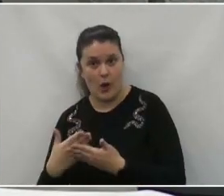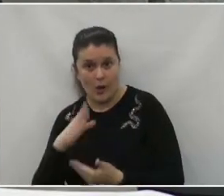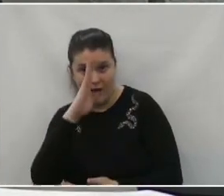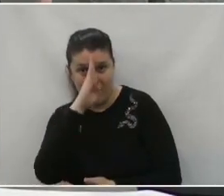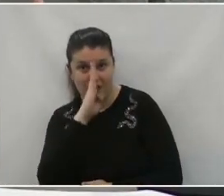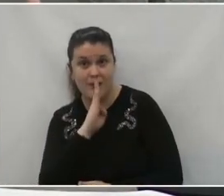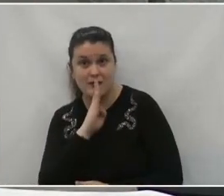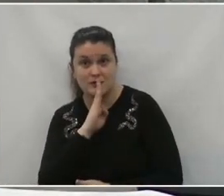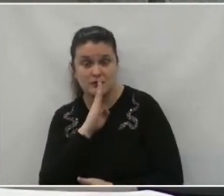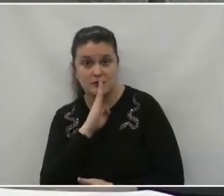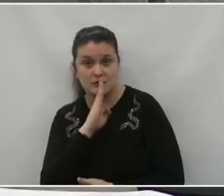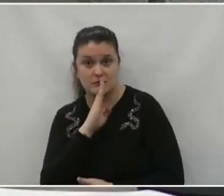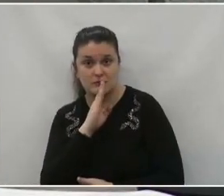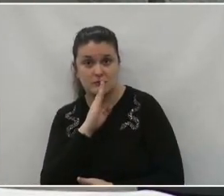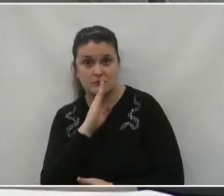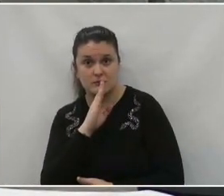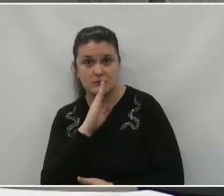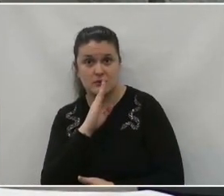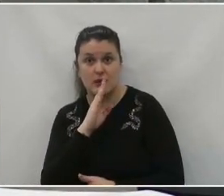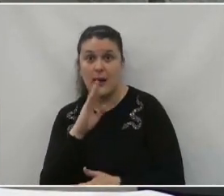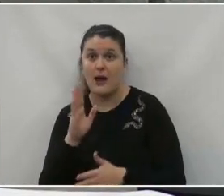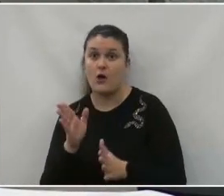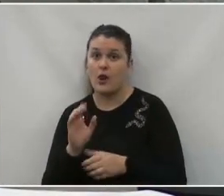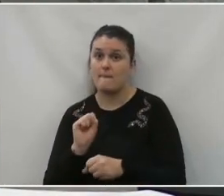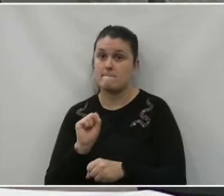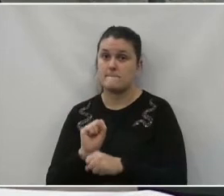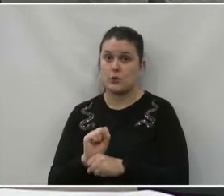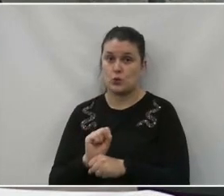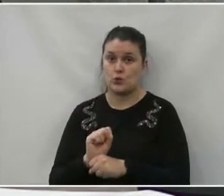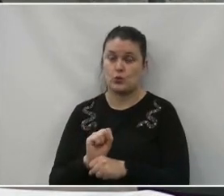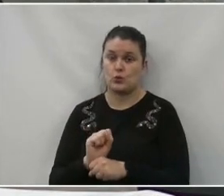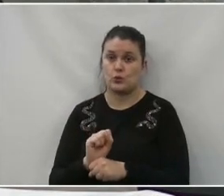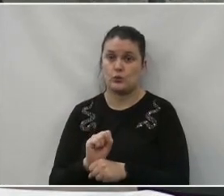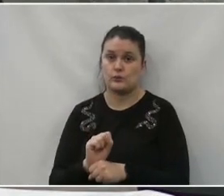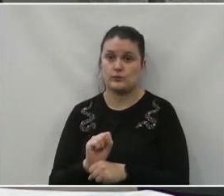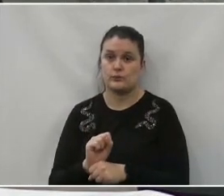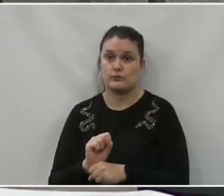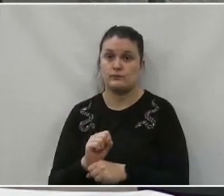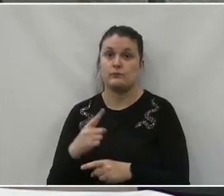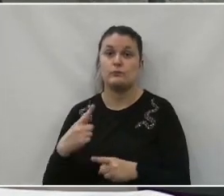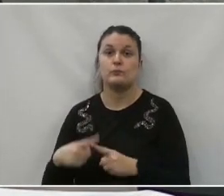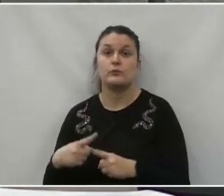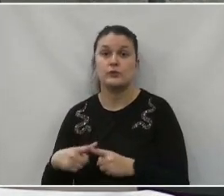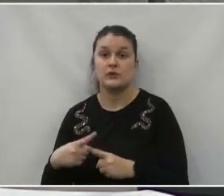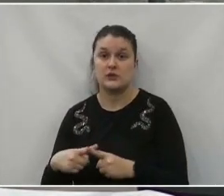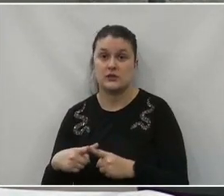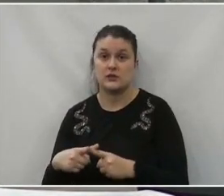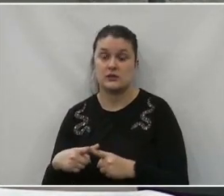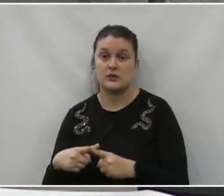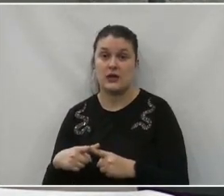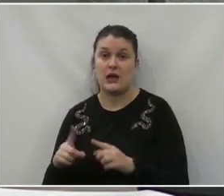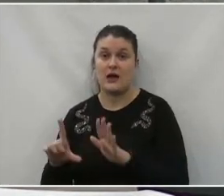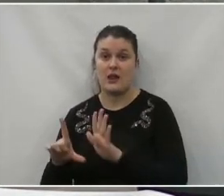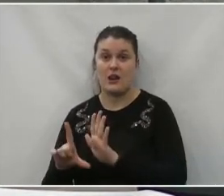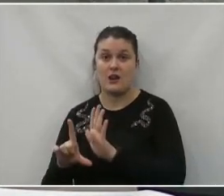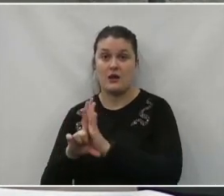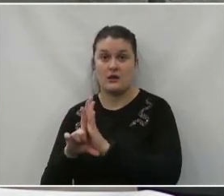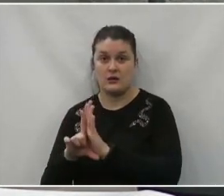graça, por amor, tiveram que parar. Por quê? Porque esta